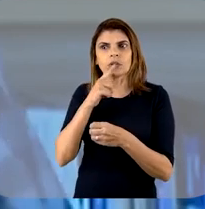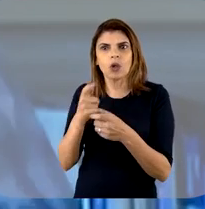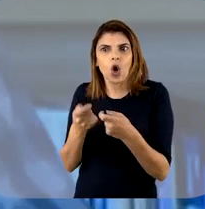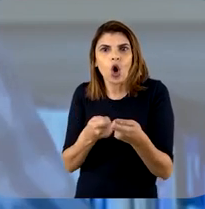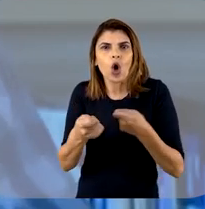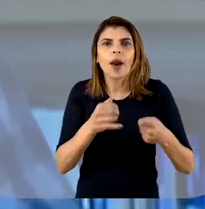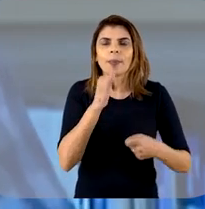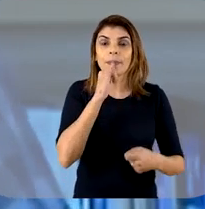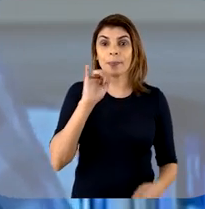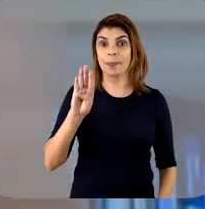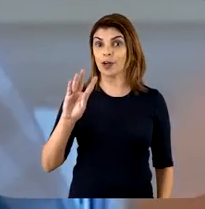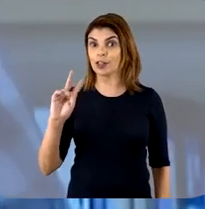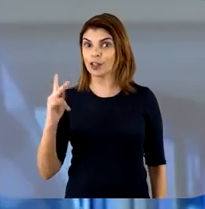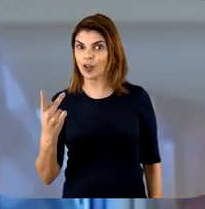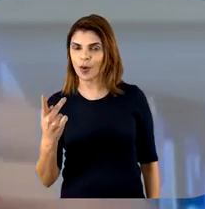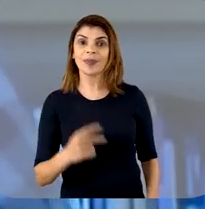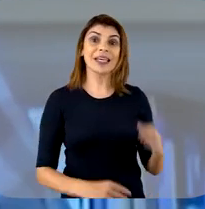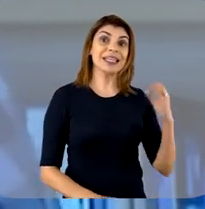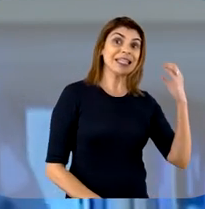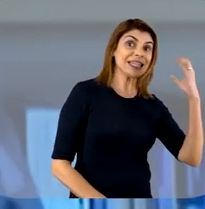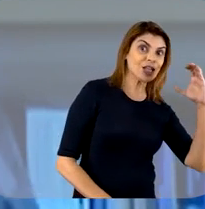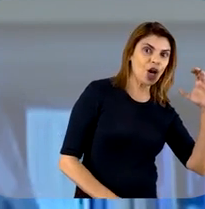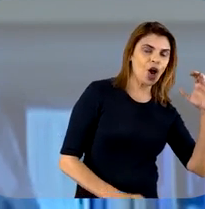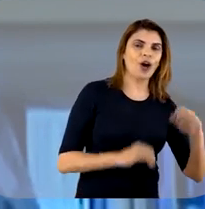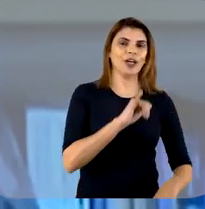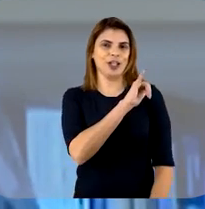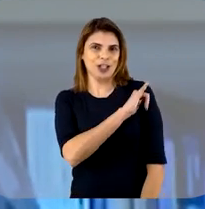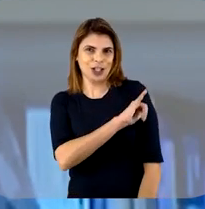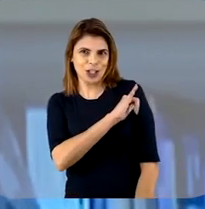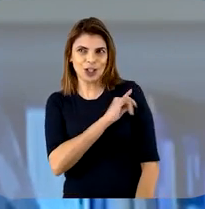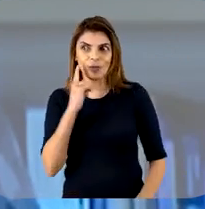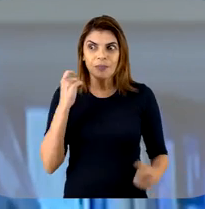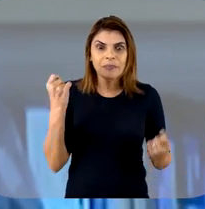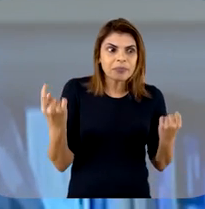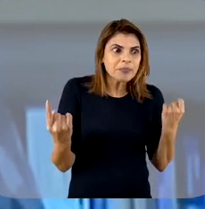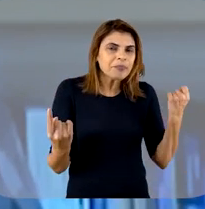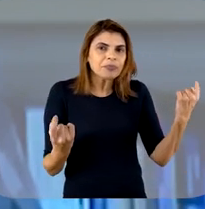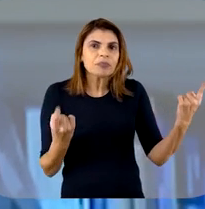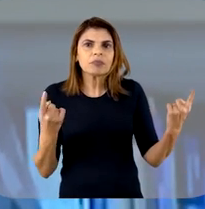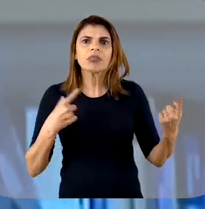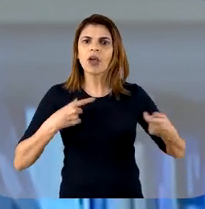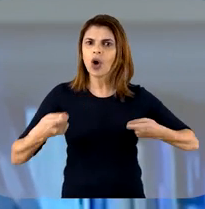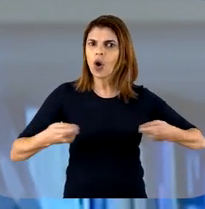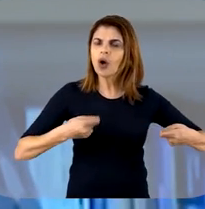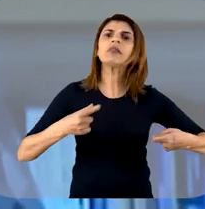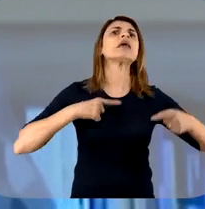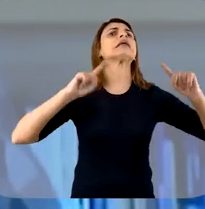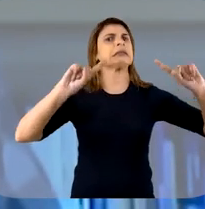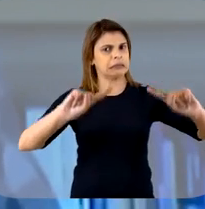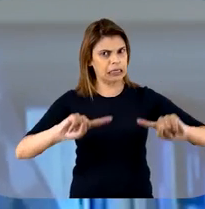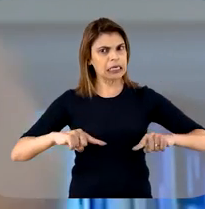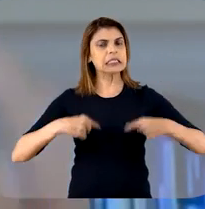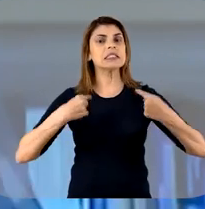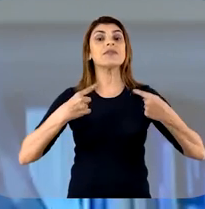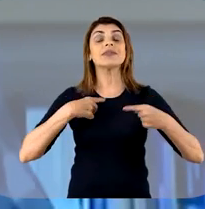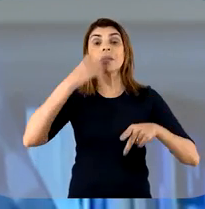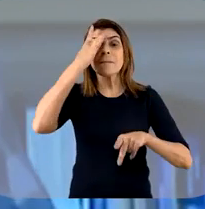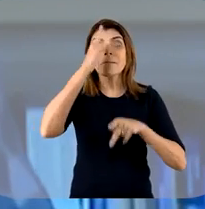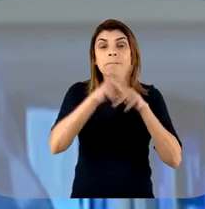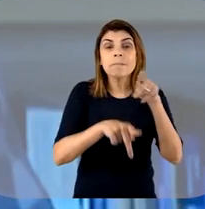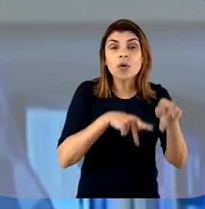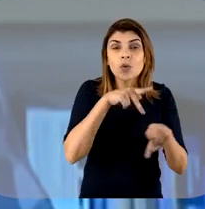como, por exemplo, Belo Horizonte, o Niterói, a região metropolitana do Rio de Janeiro, eles têm um desafio muito grande porque existe uma população